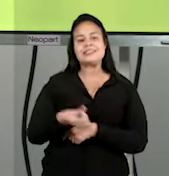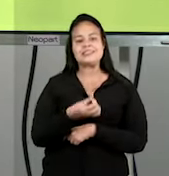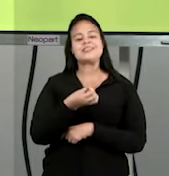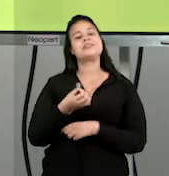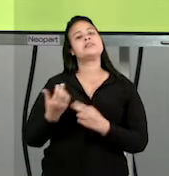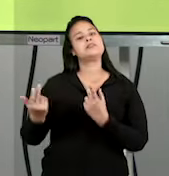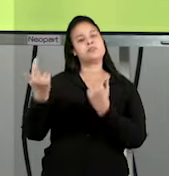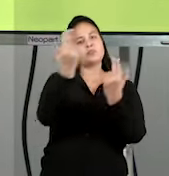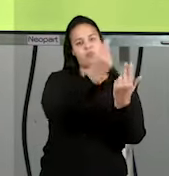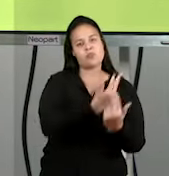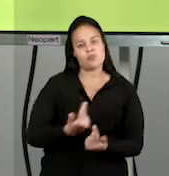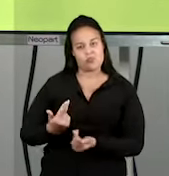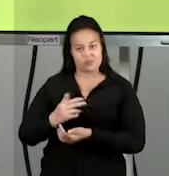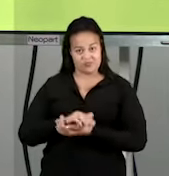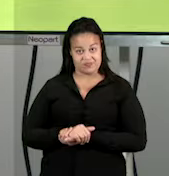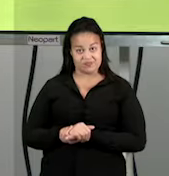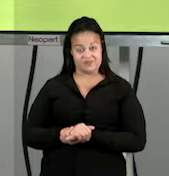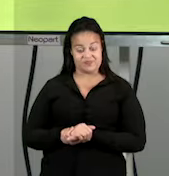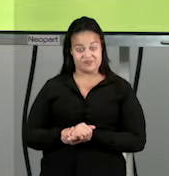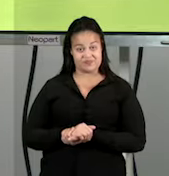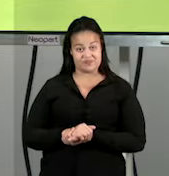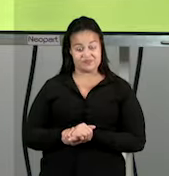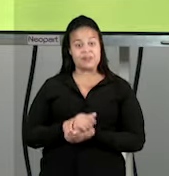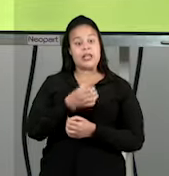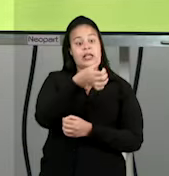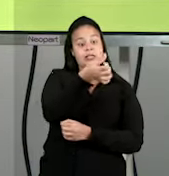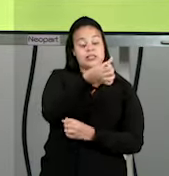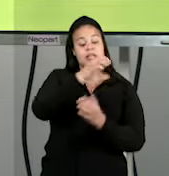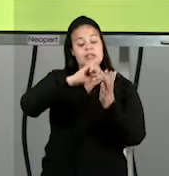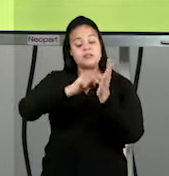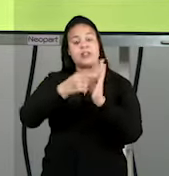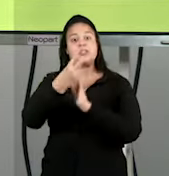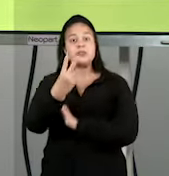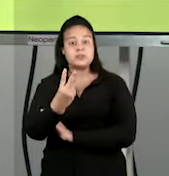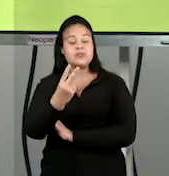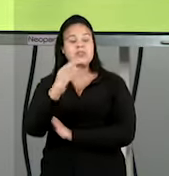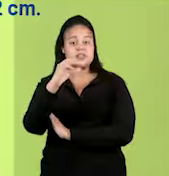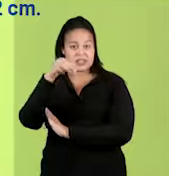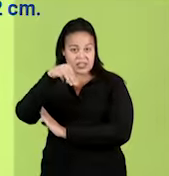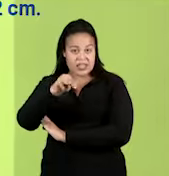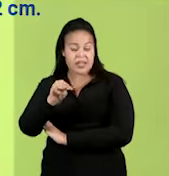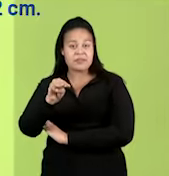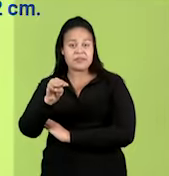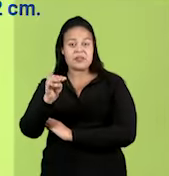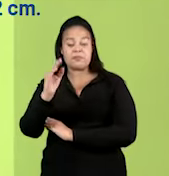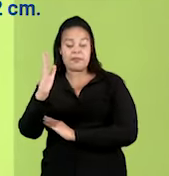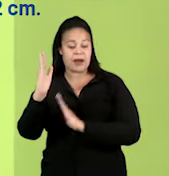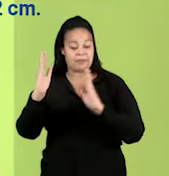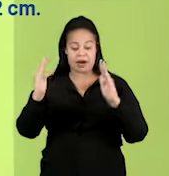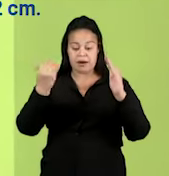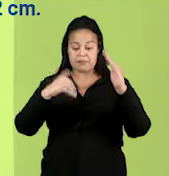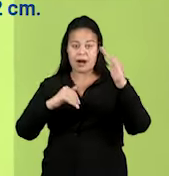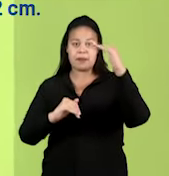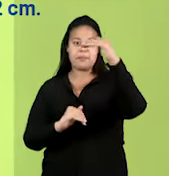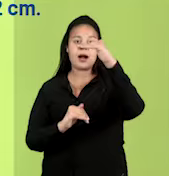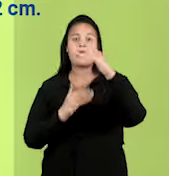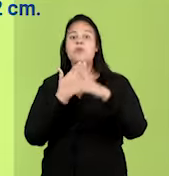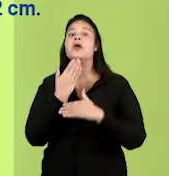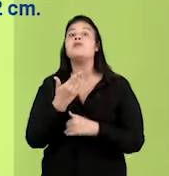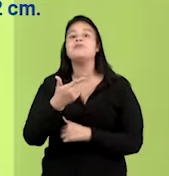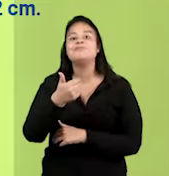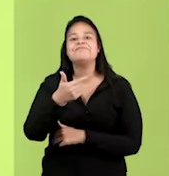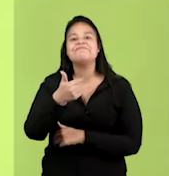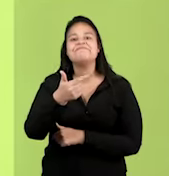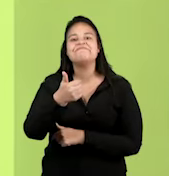O perímetro seria, então, 6 vezes 2 centímetros de cada lado, o perímetro seria 12.